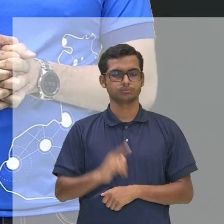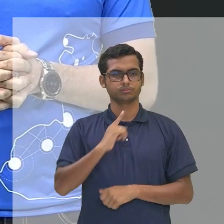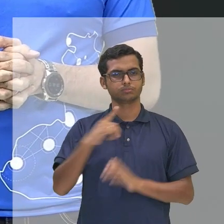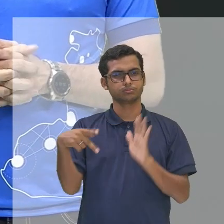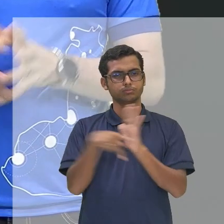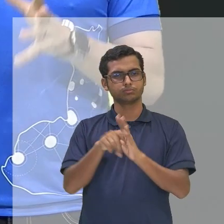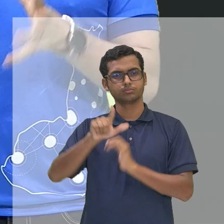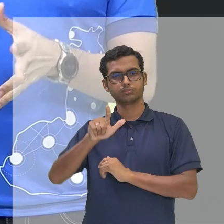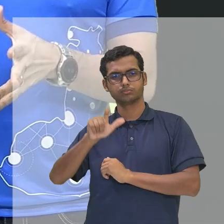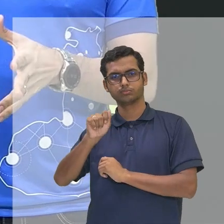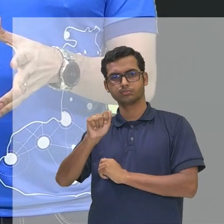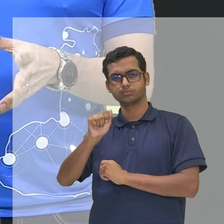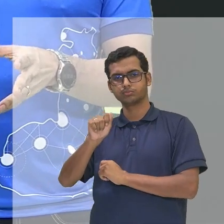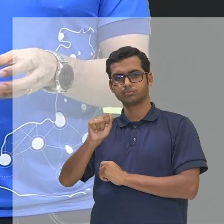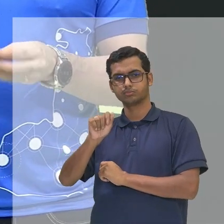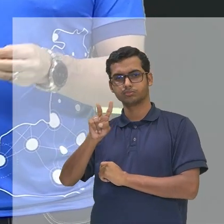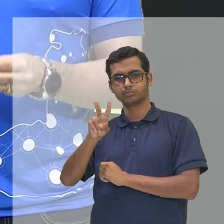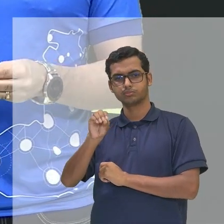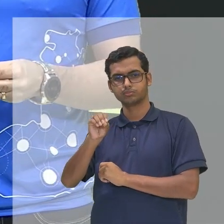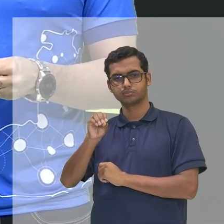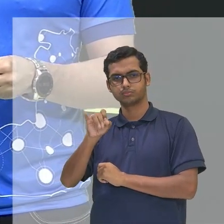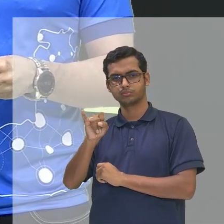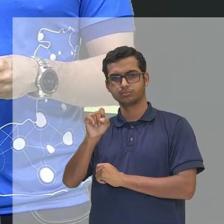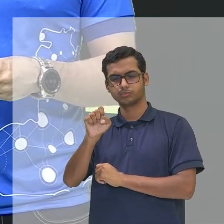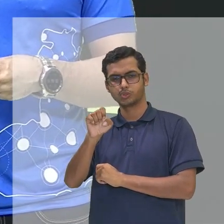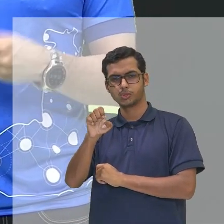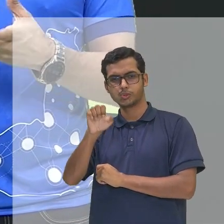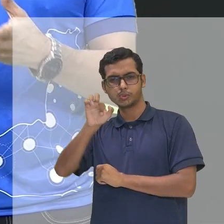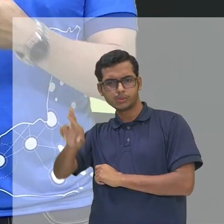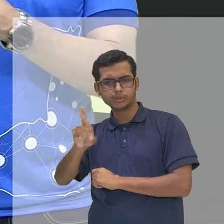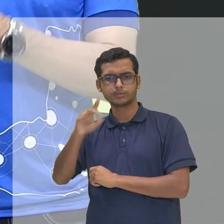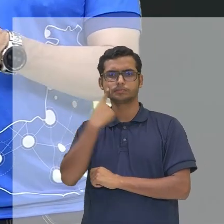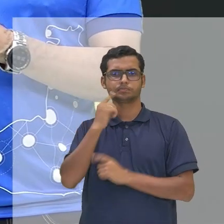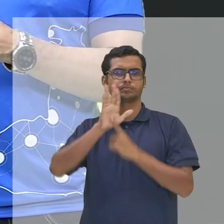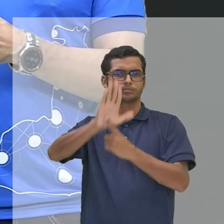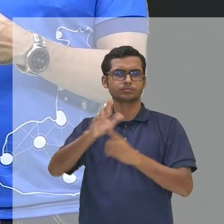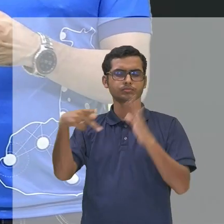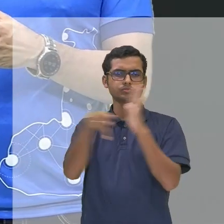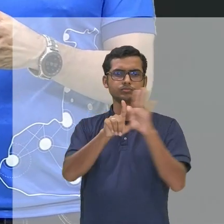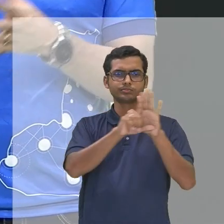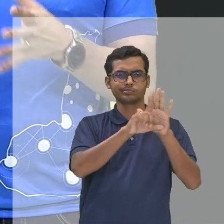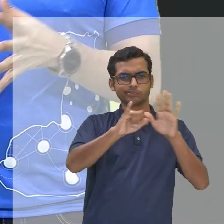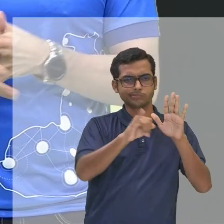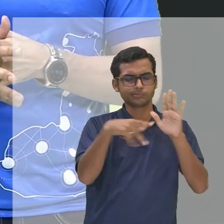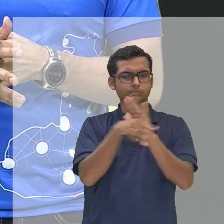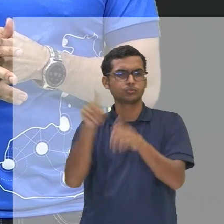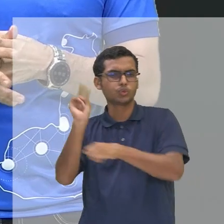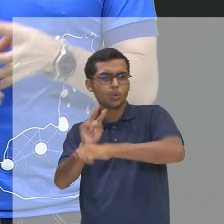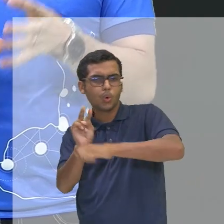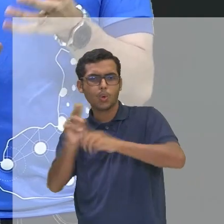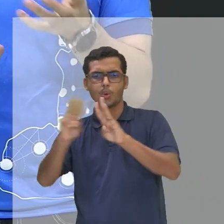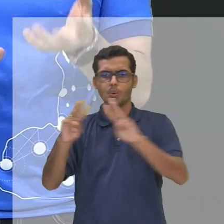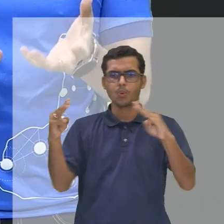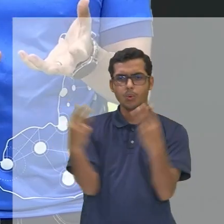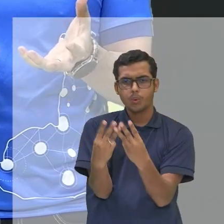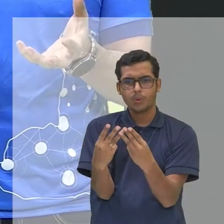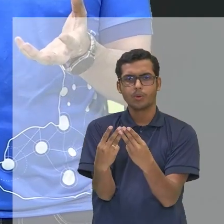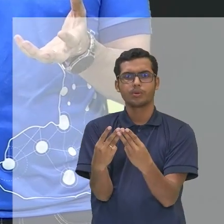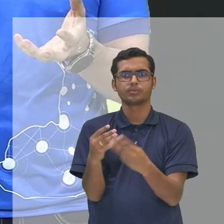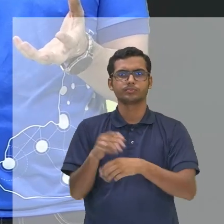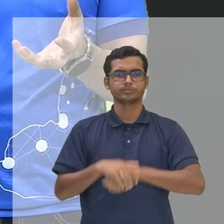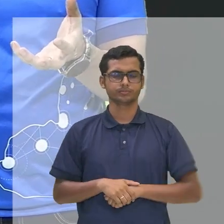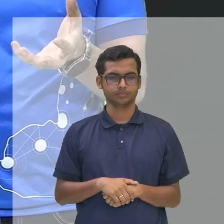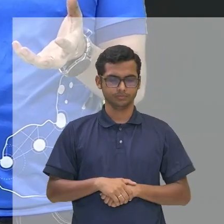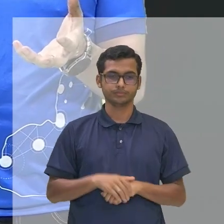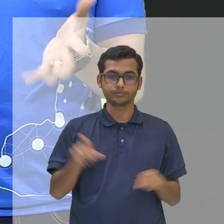Lavoisier. O Lavoisier, ele traz a lei da conservação de massa. Como assim? Nada se perde, nada